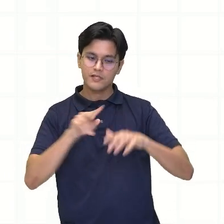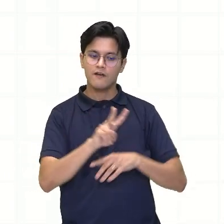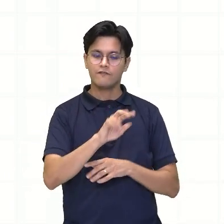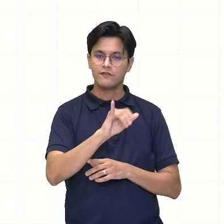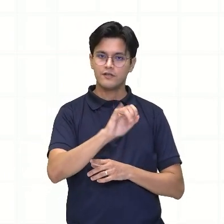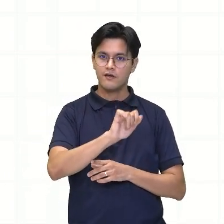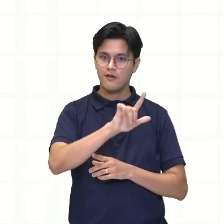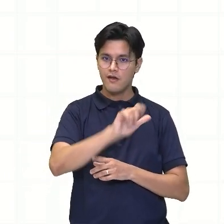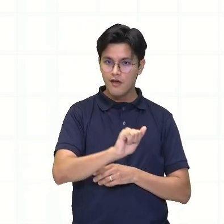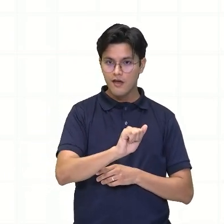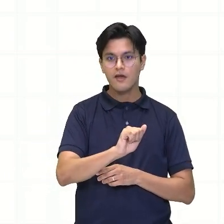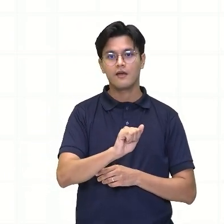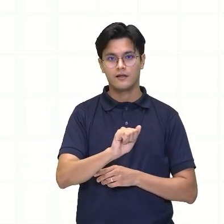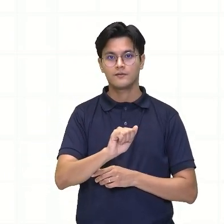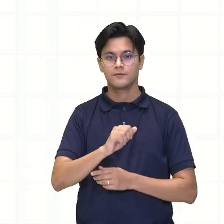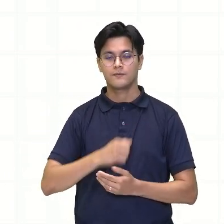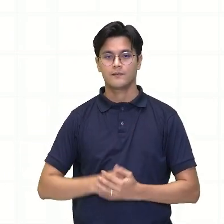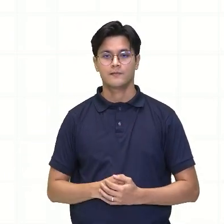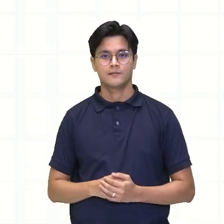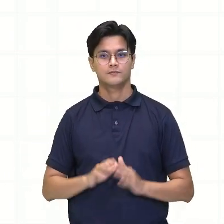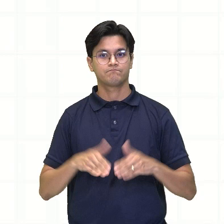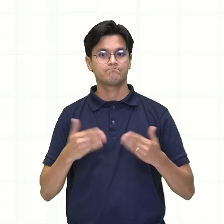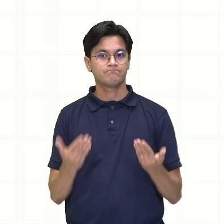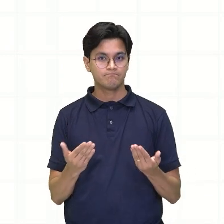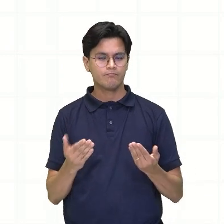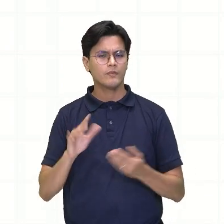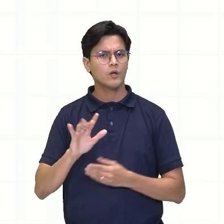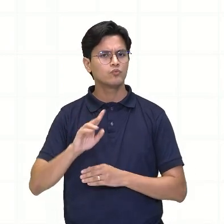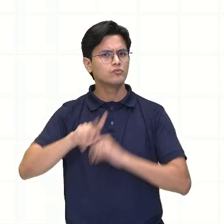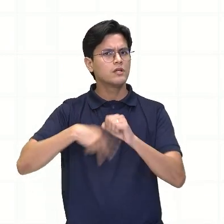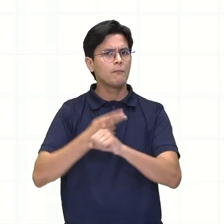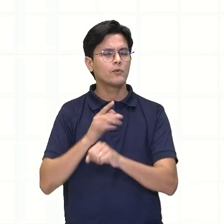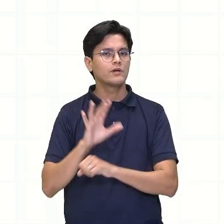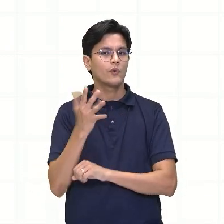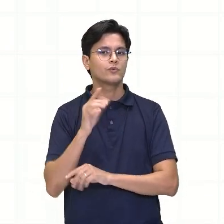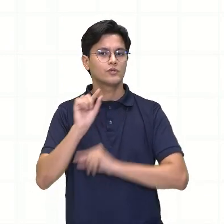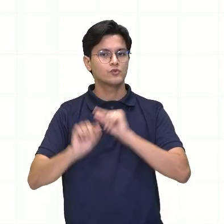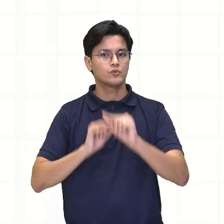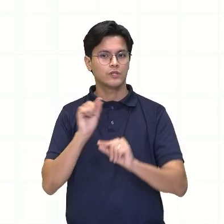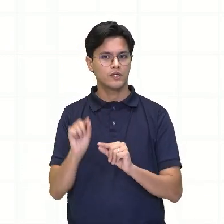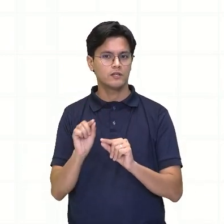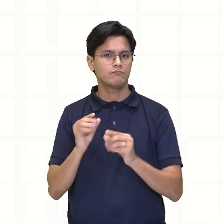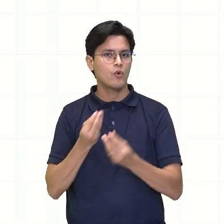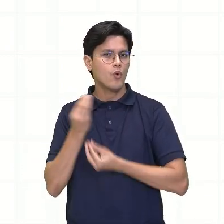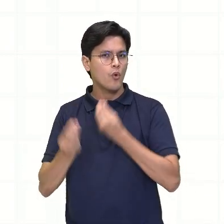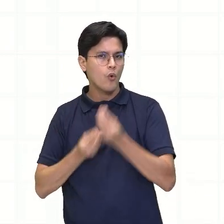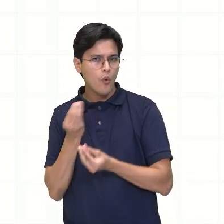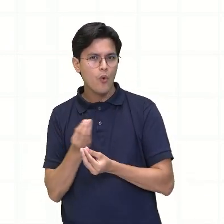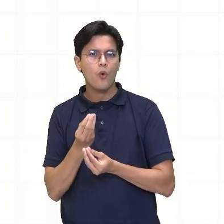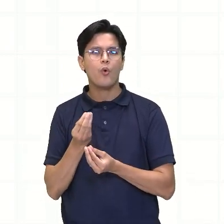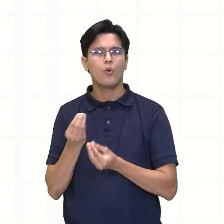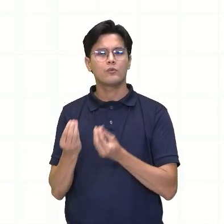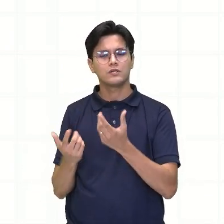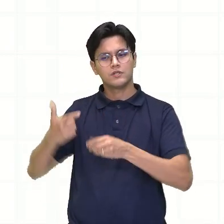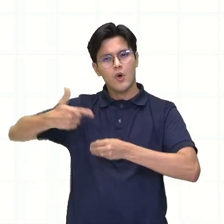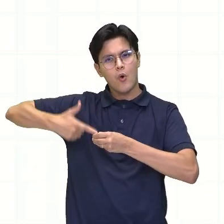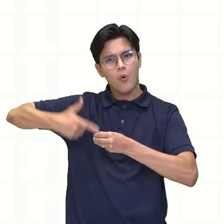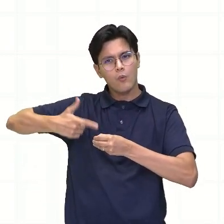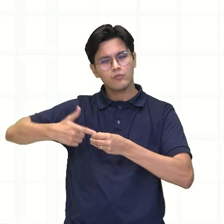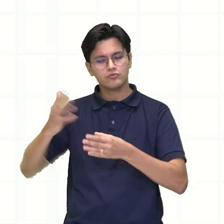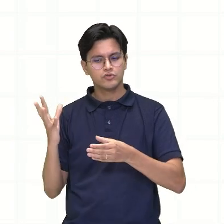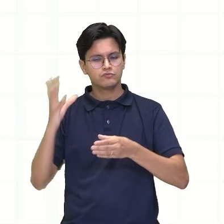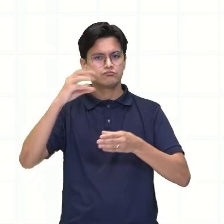pistão também movimentar. E aí, quando que acontece a entrada, né, de combustível para ele